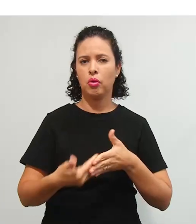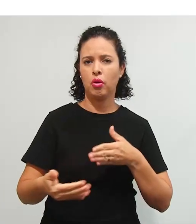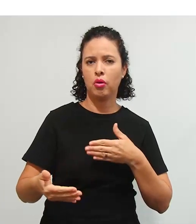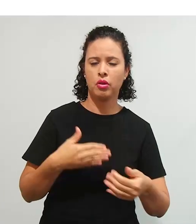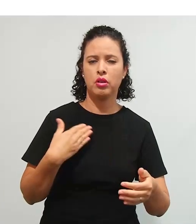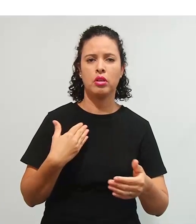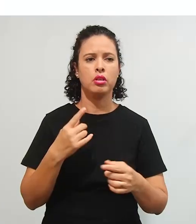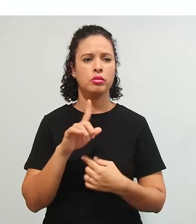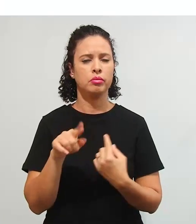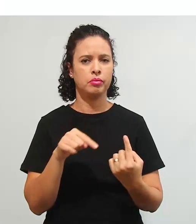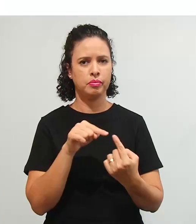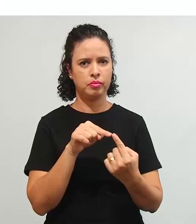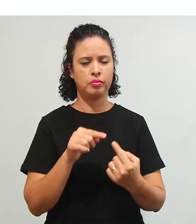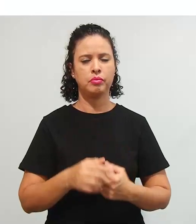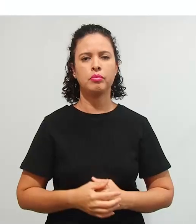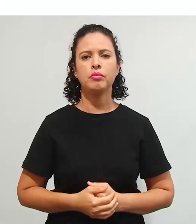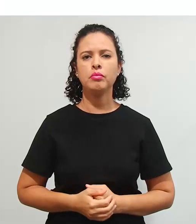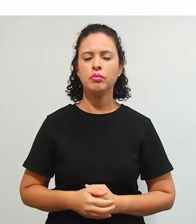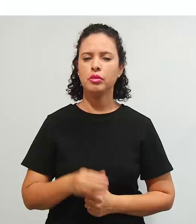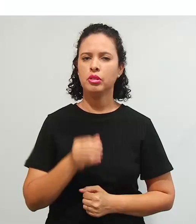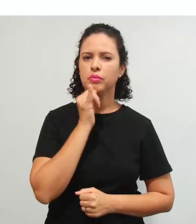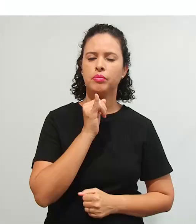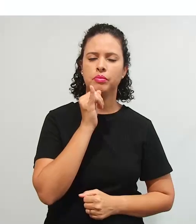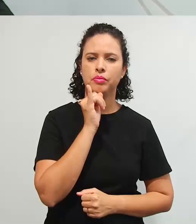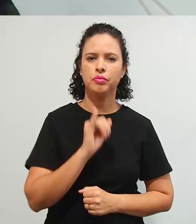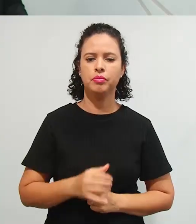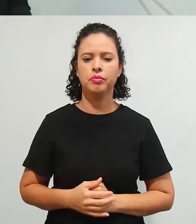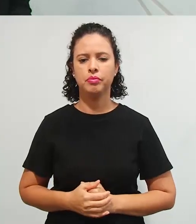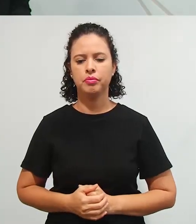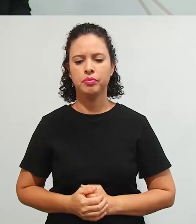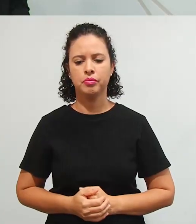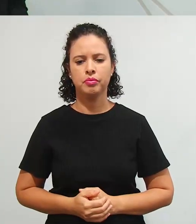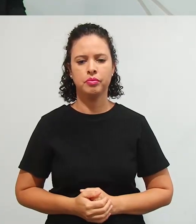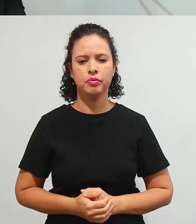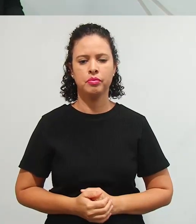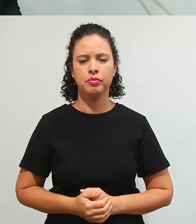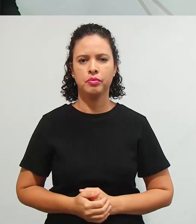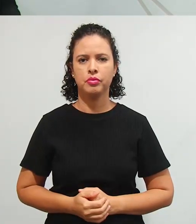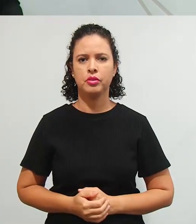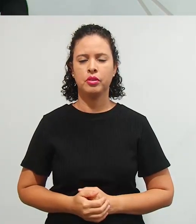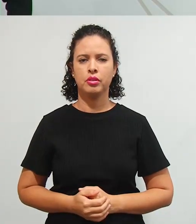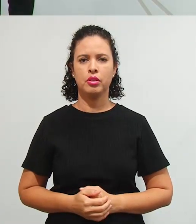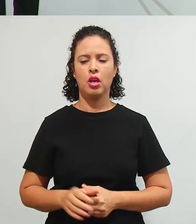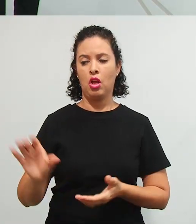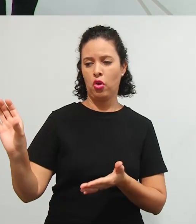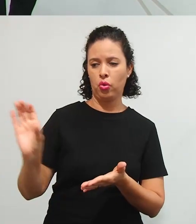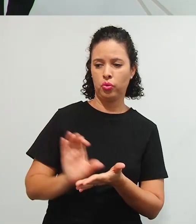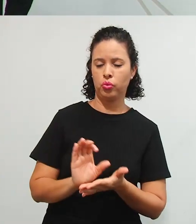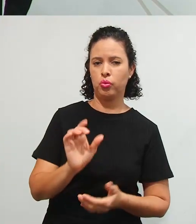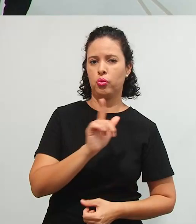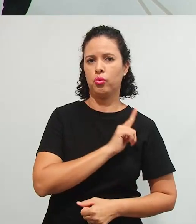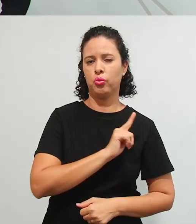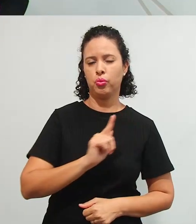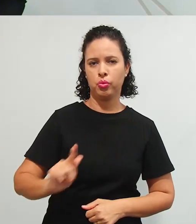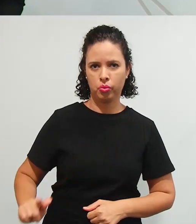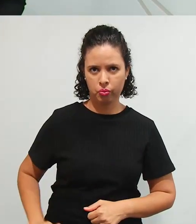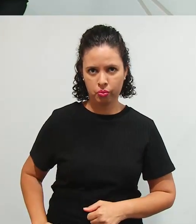quaisquer finalidade. Então, um exemplo aqui, que recurso do governo